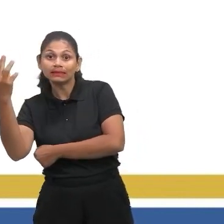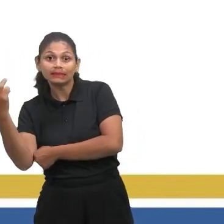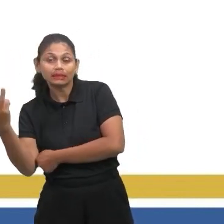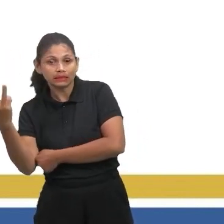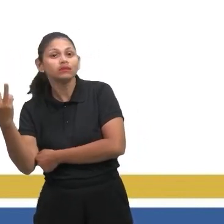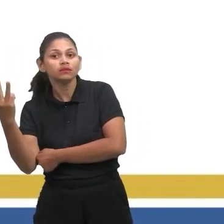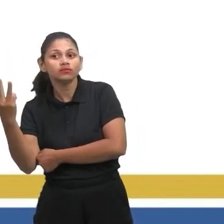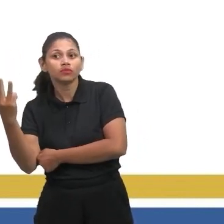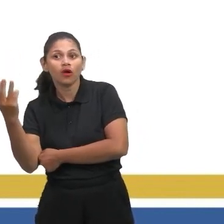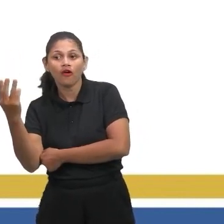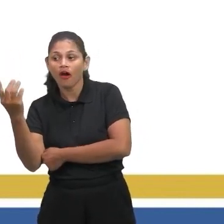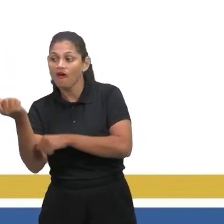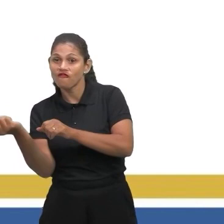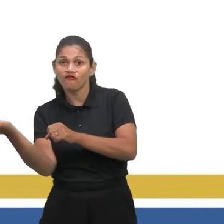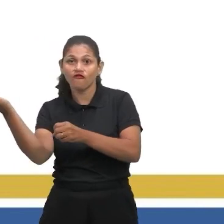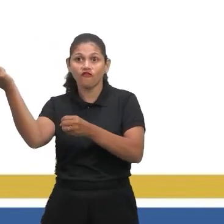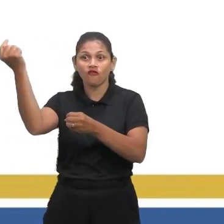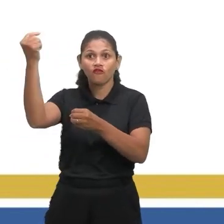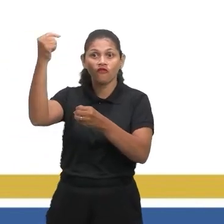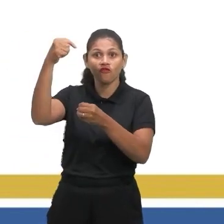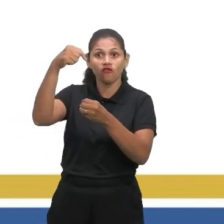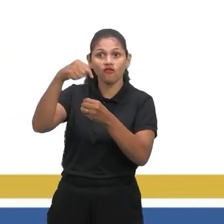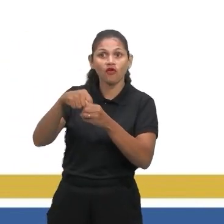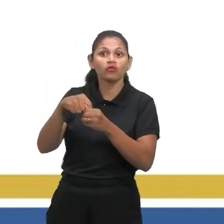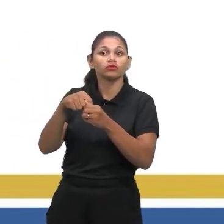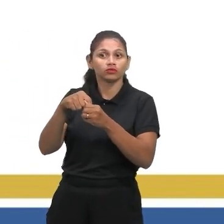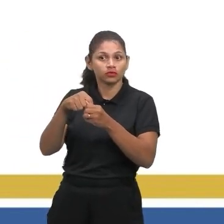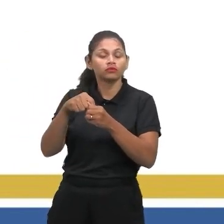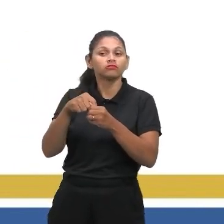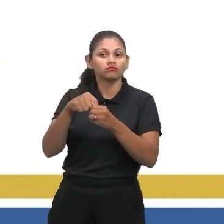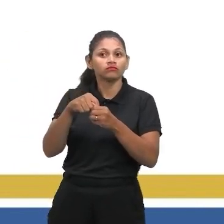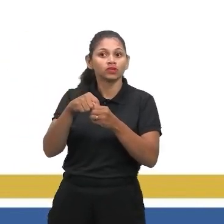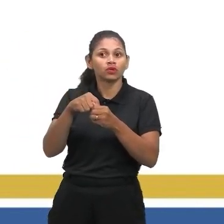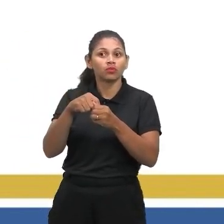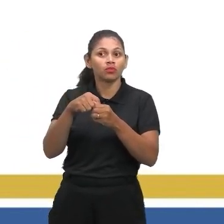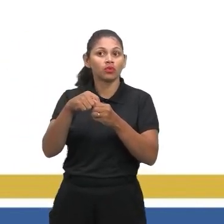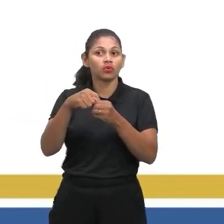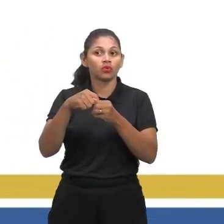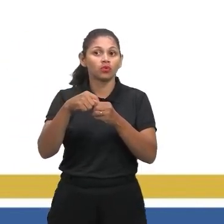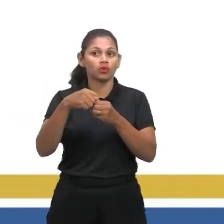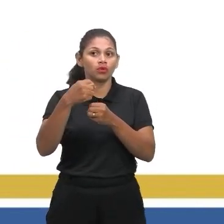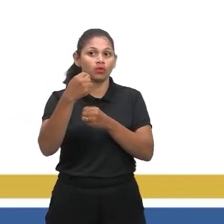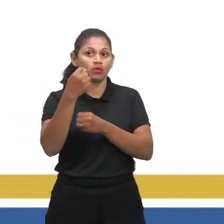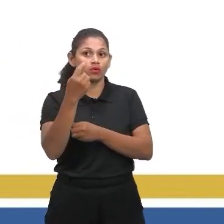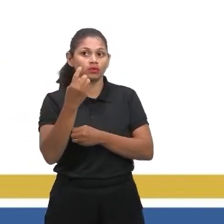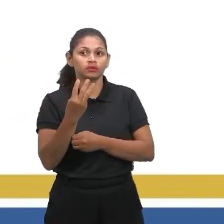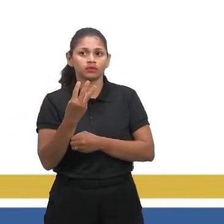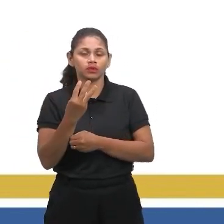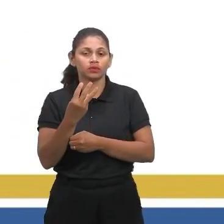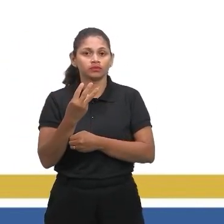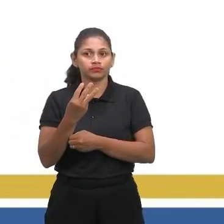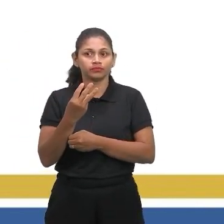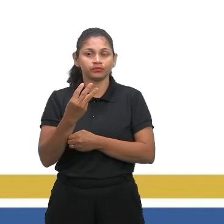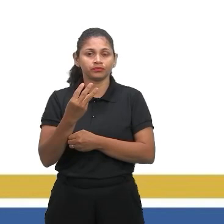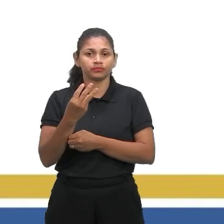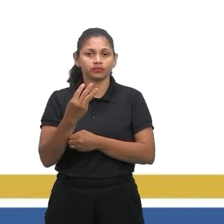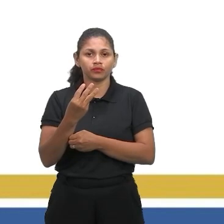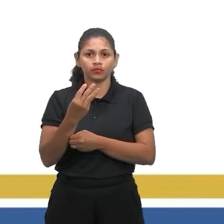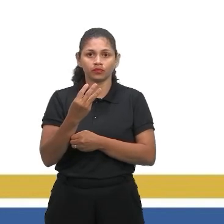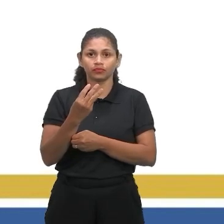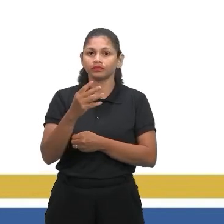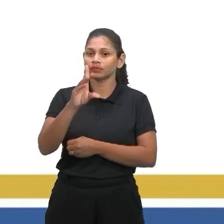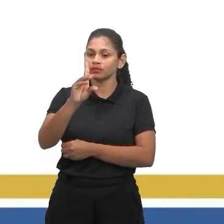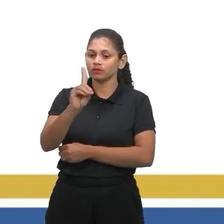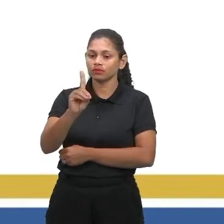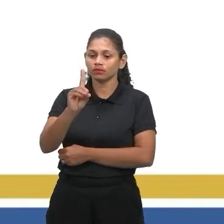escalar e qual a distância percorrida por esse móvel? Beleza. O deslocamento, lembra? Deslocamento é sempre